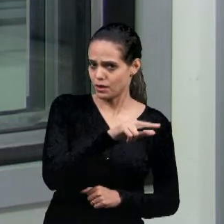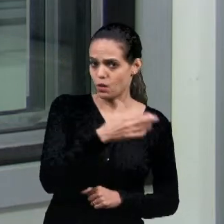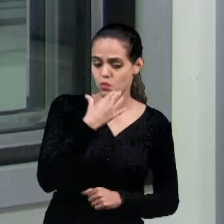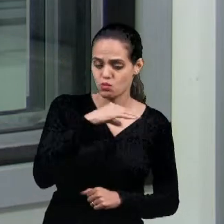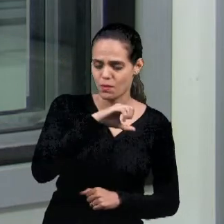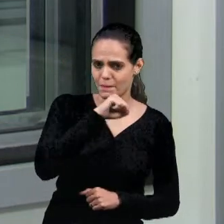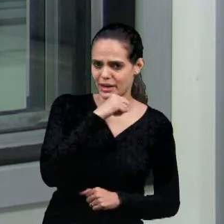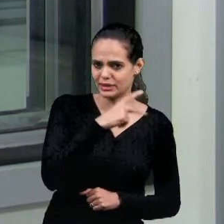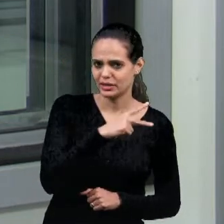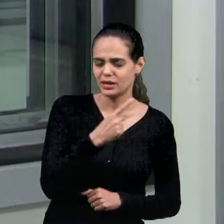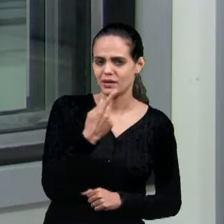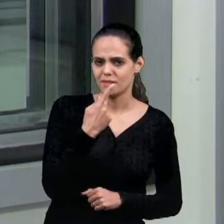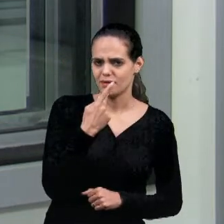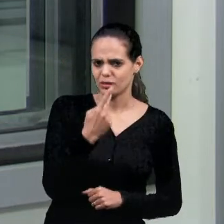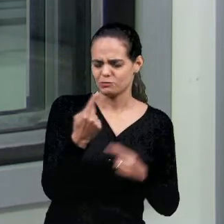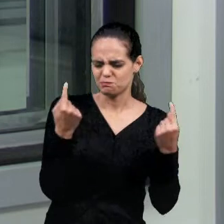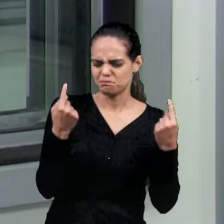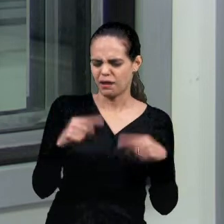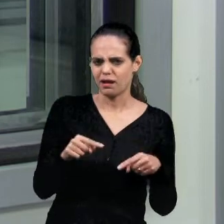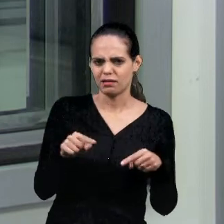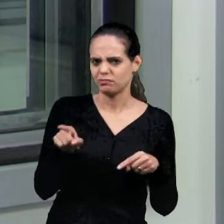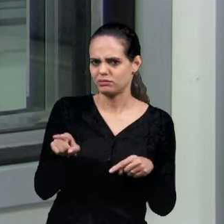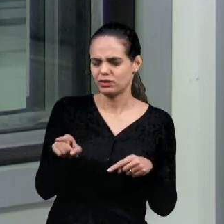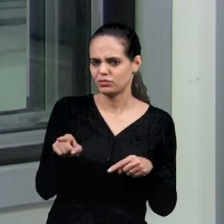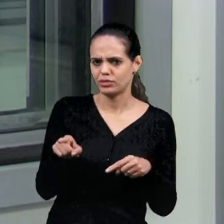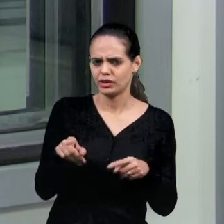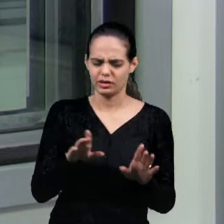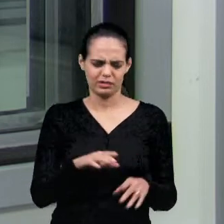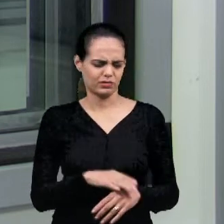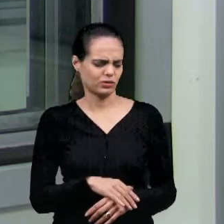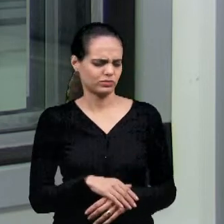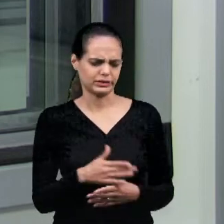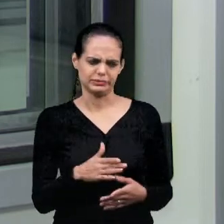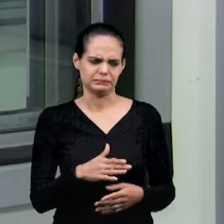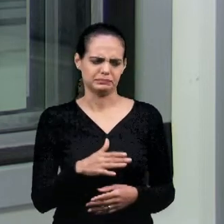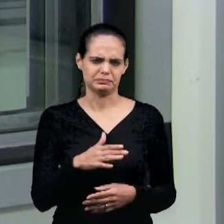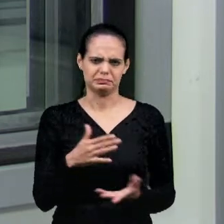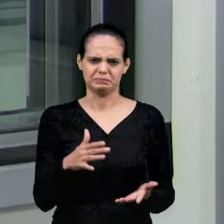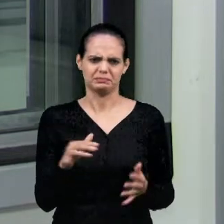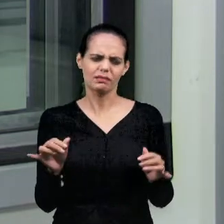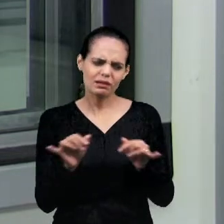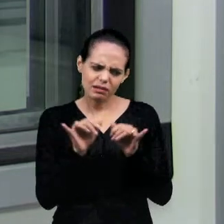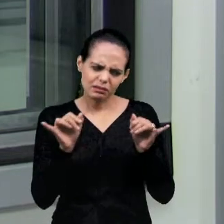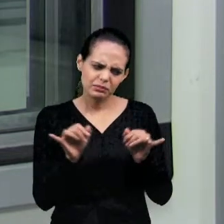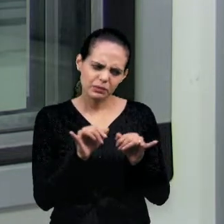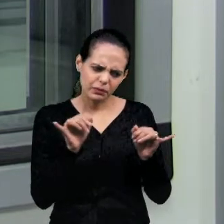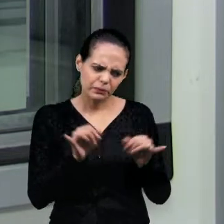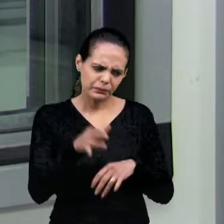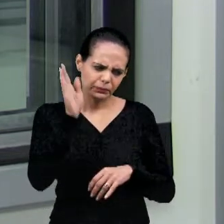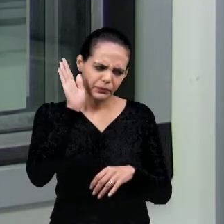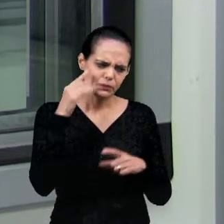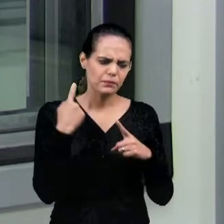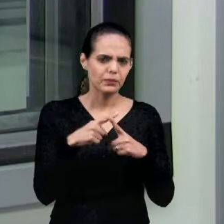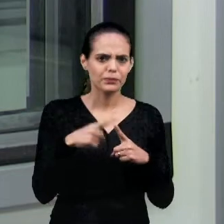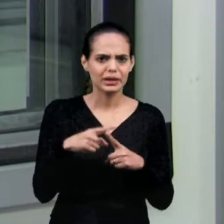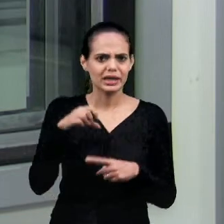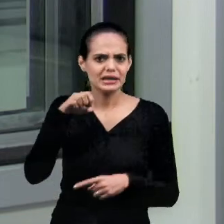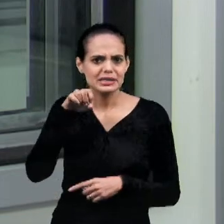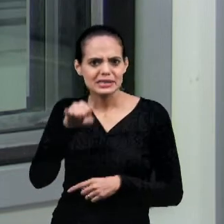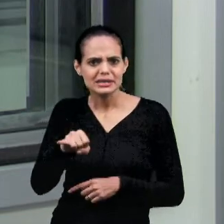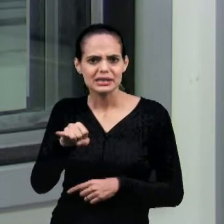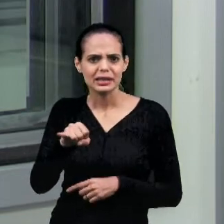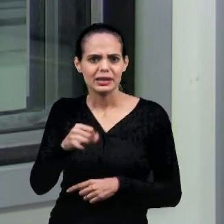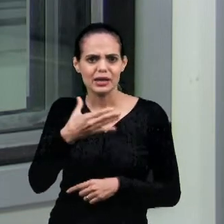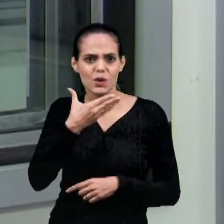Ele disse assim: tem de ser tolo. Ele disse: porque quem tem um filho no evangelho é uma dádiva de Deus. Isso é uma coisa